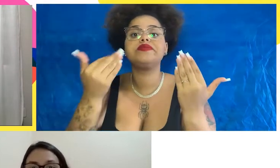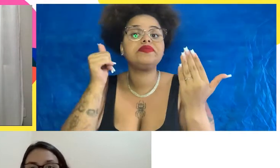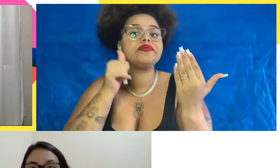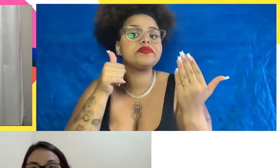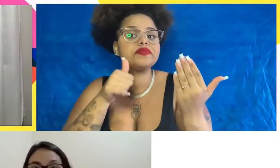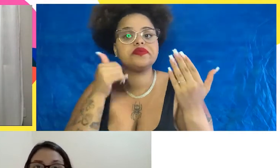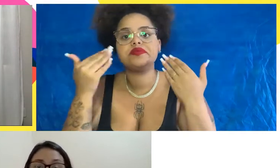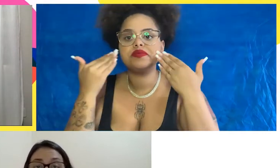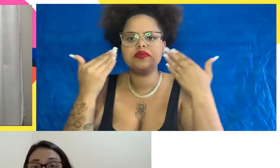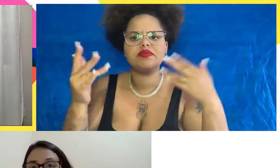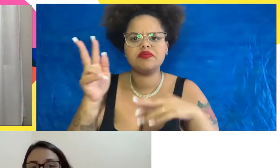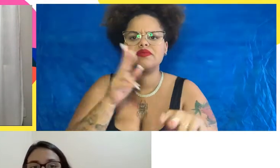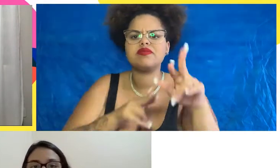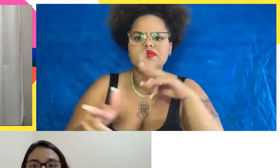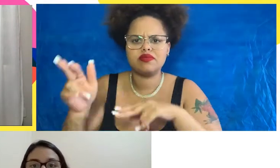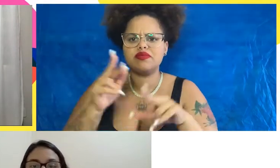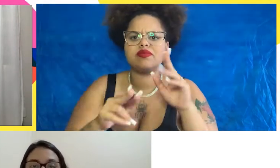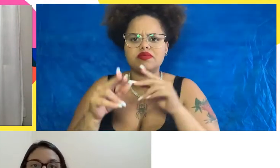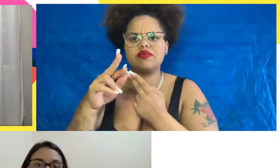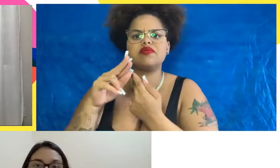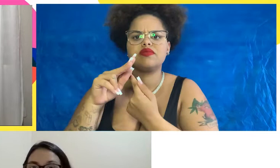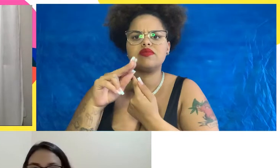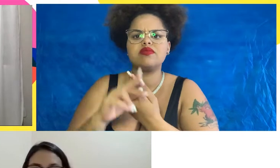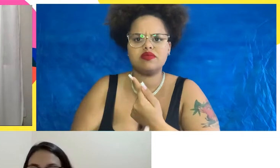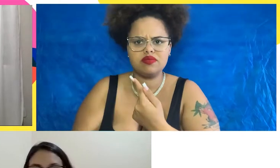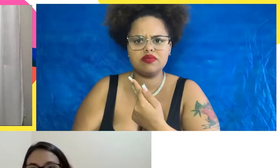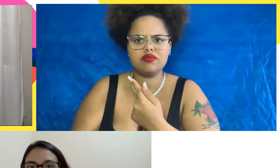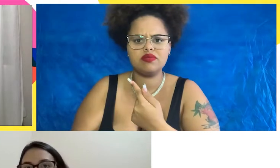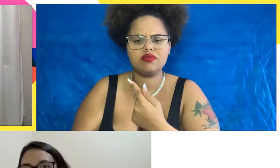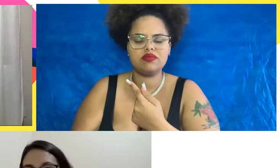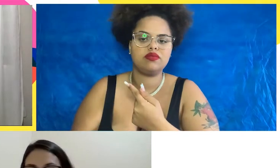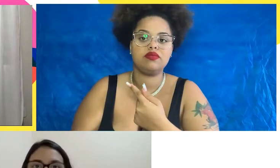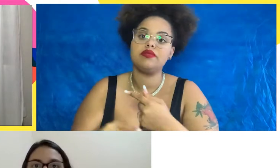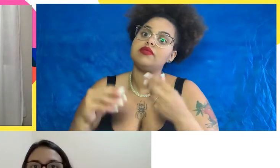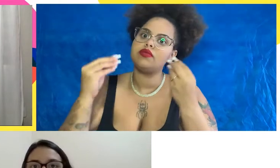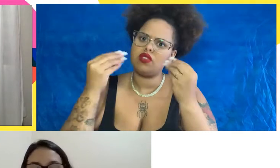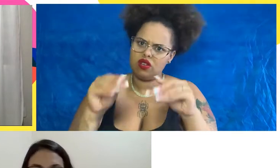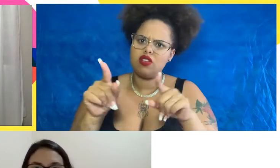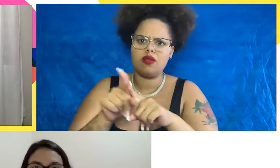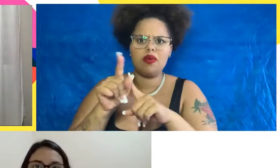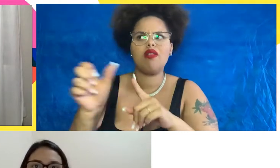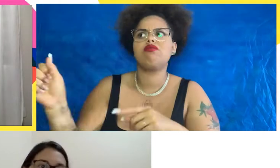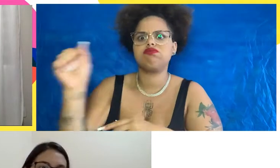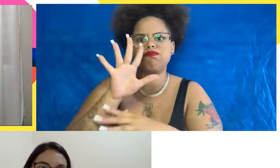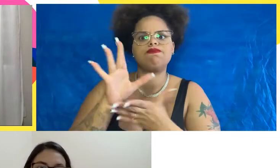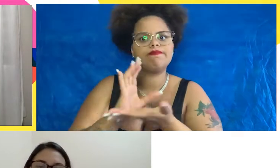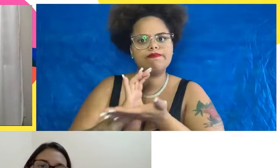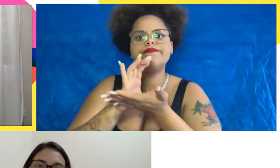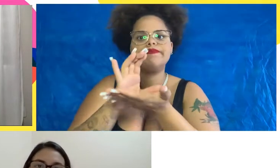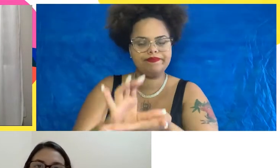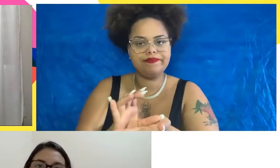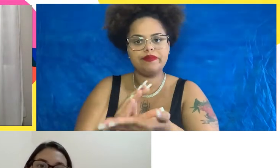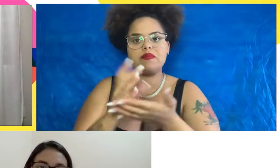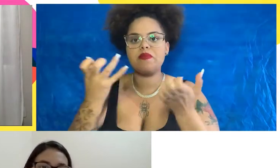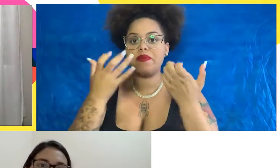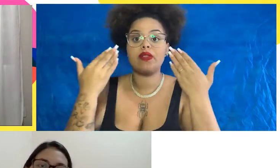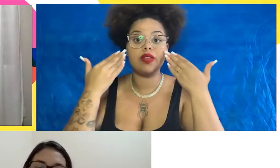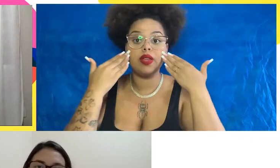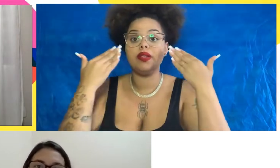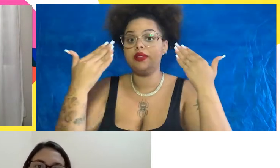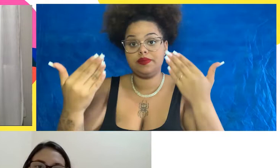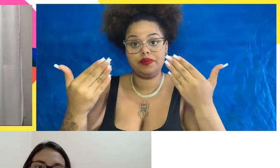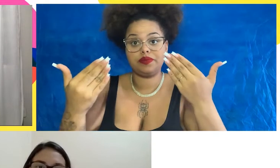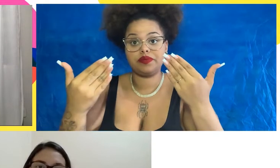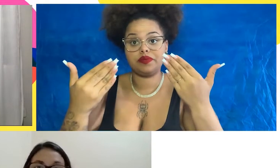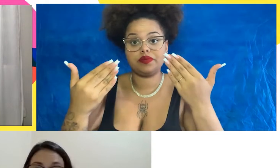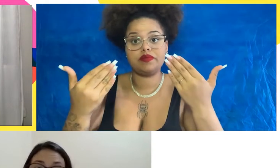essa presença de diversidade de gênero em produções de altíssimo orçamento também, né? A gente quer estar aí representando